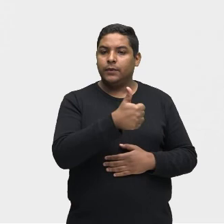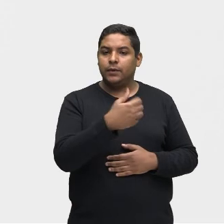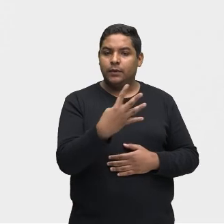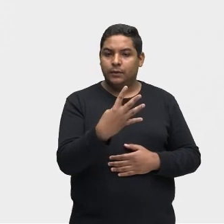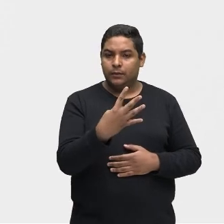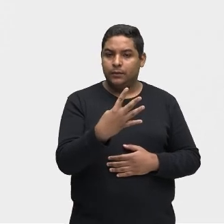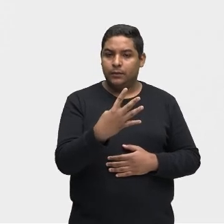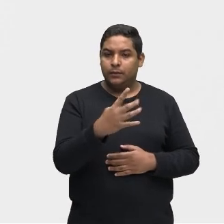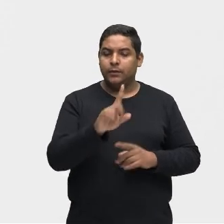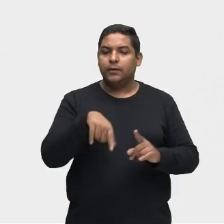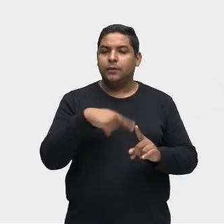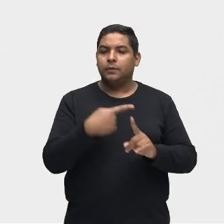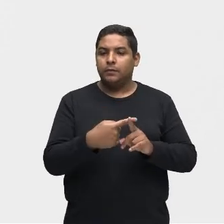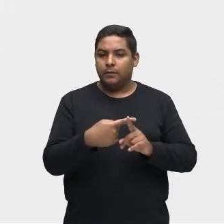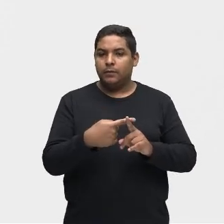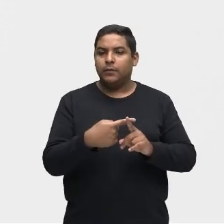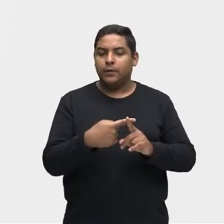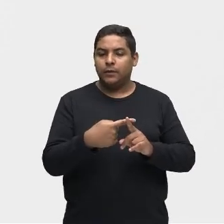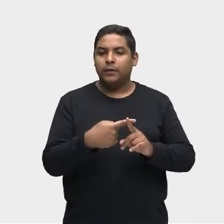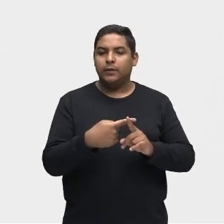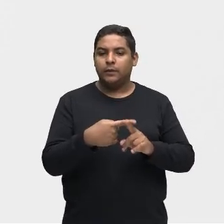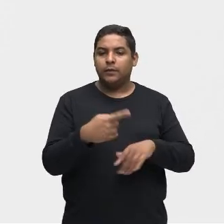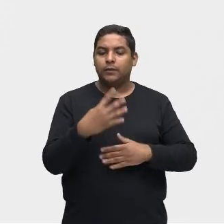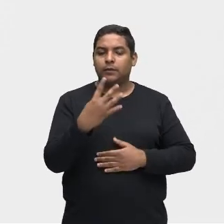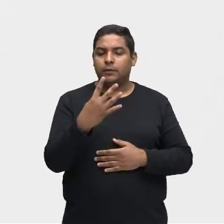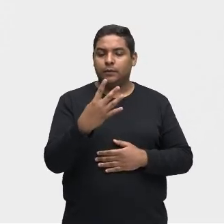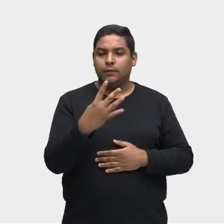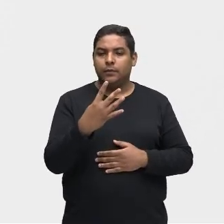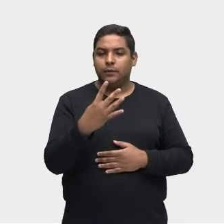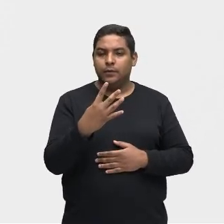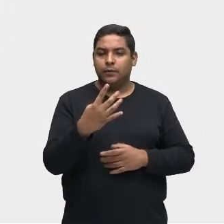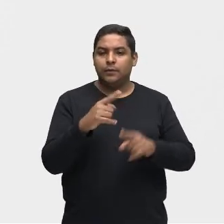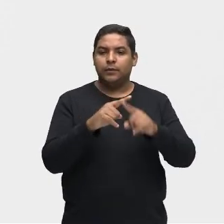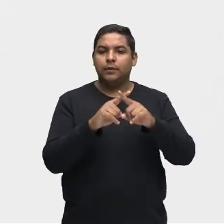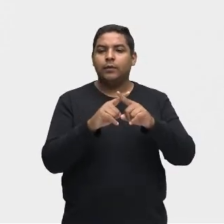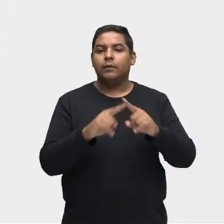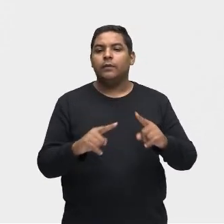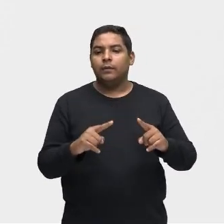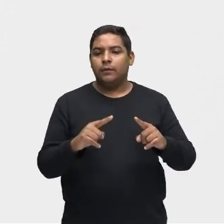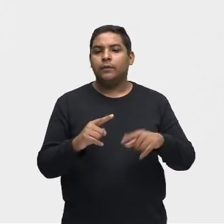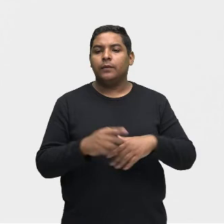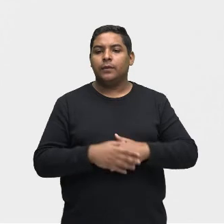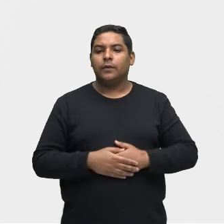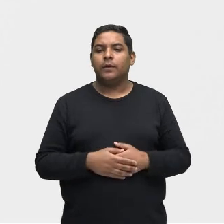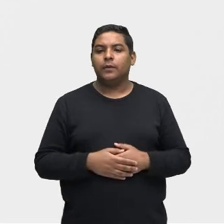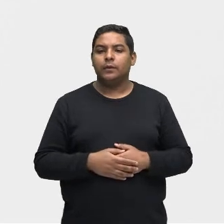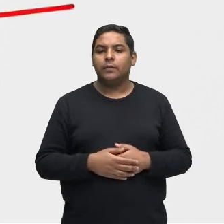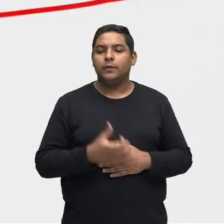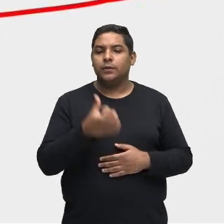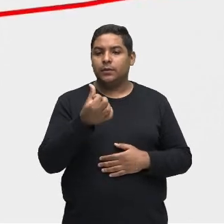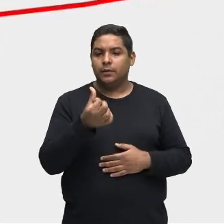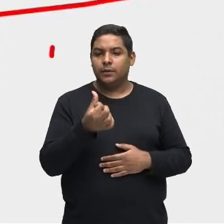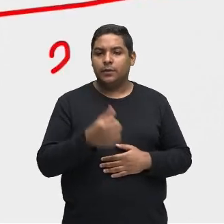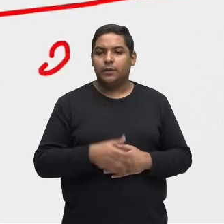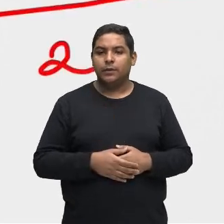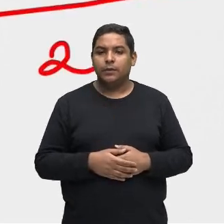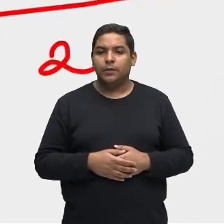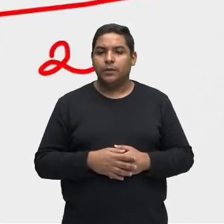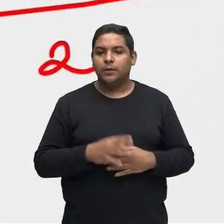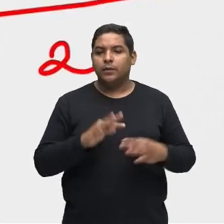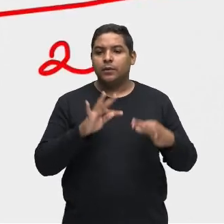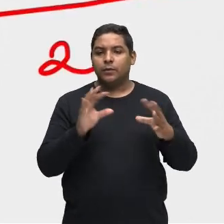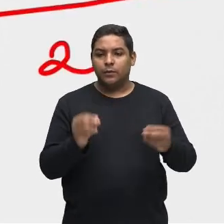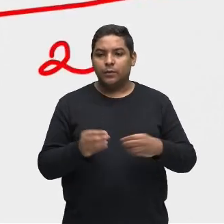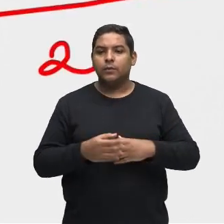14, mais a base menor, que é 4, vezes a altura, que é 6, tudo isso aqui